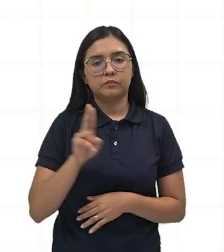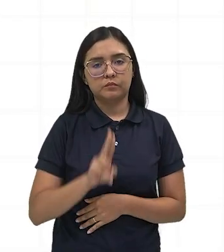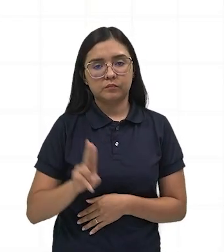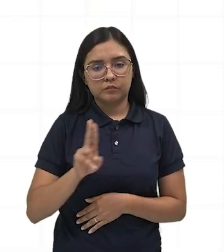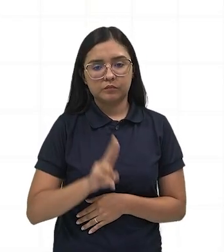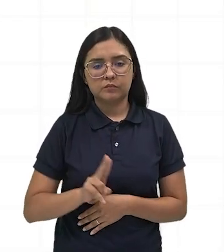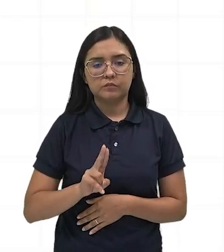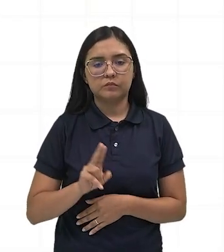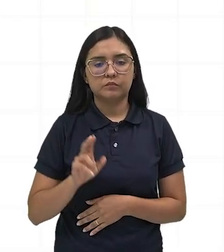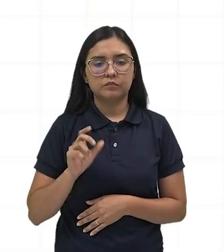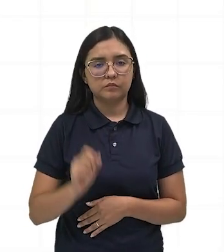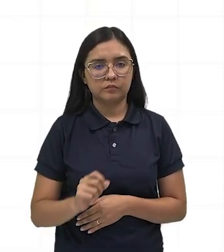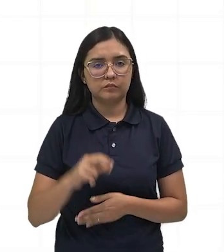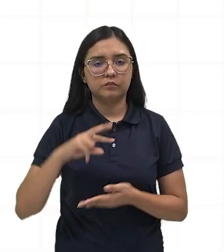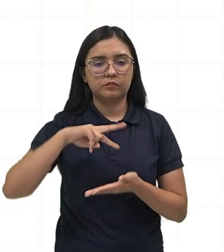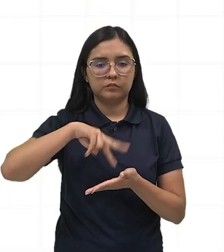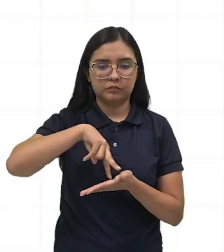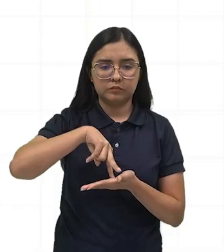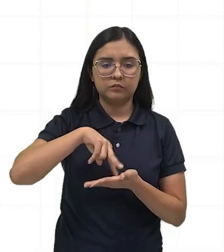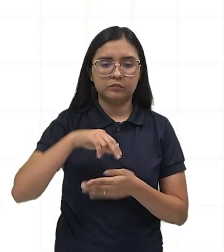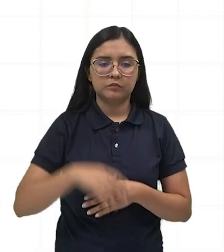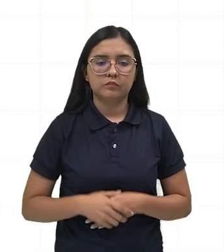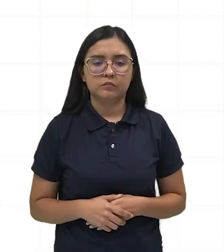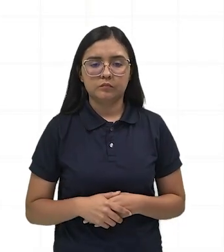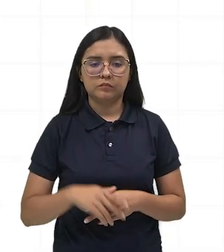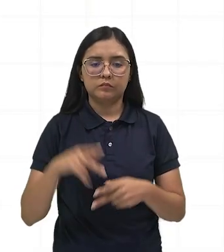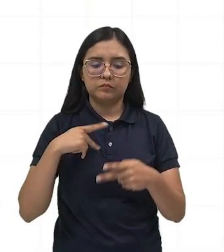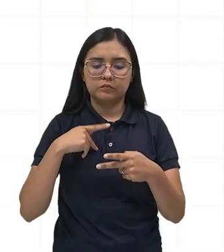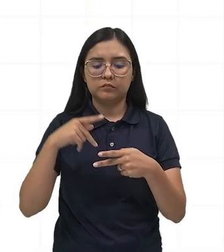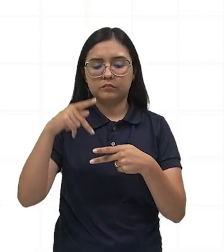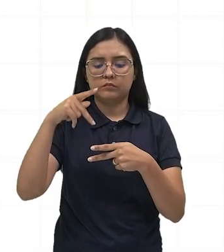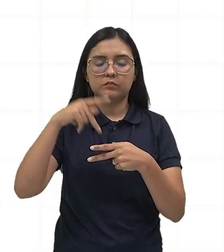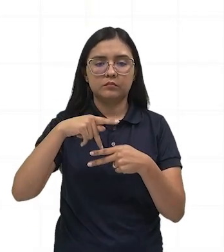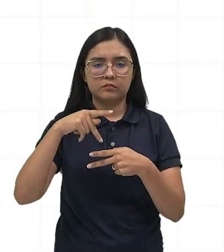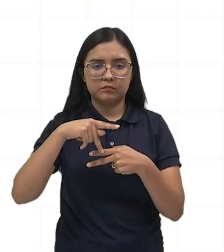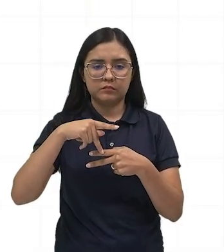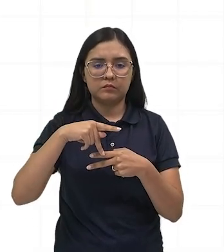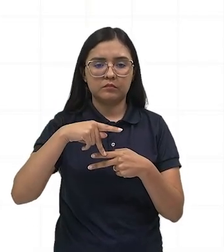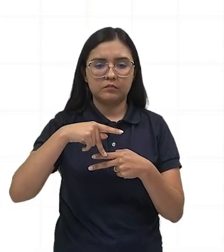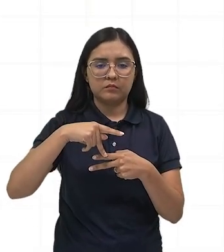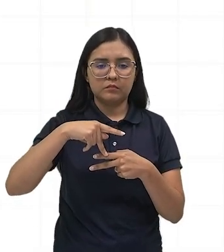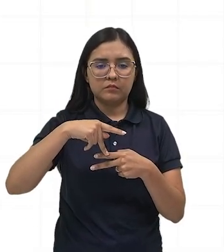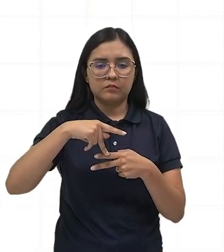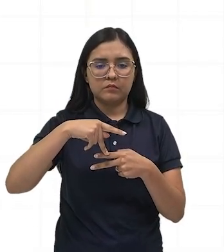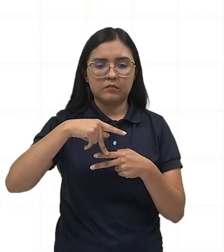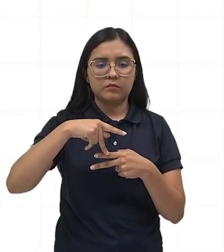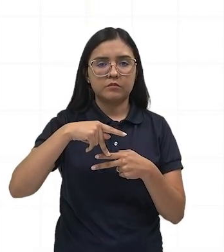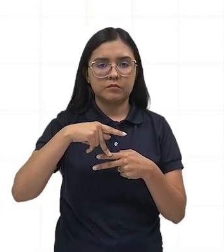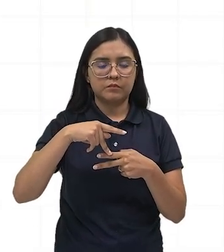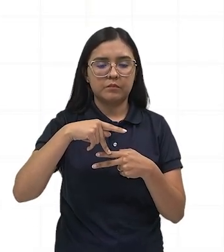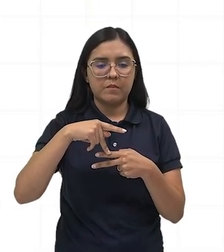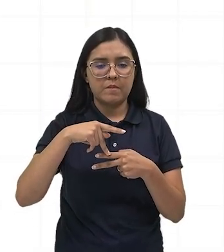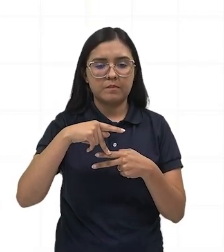ponta seca do compasso em P, ou seja, em um dos pontos que a gente acabou de marcar,